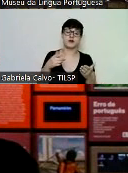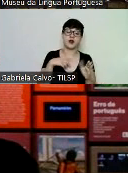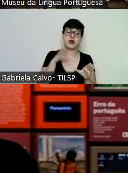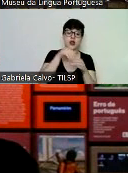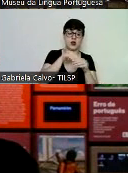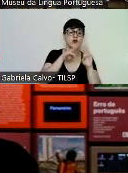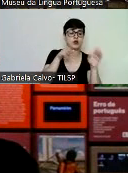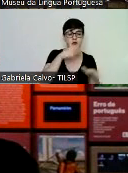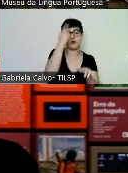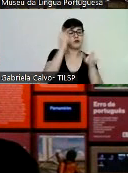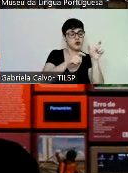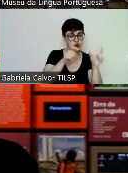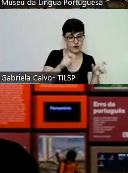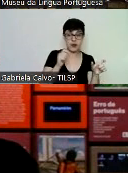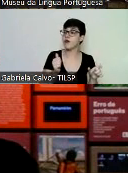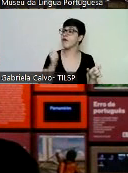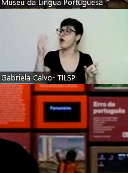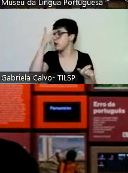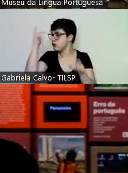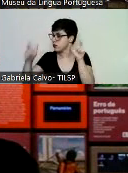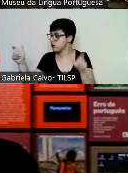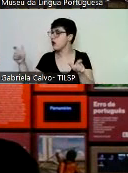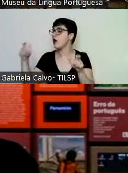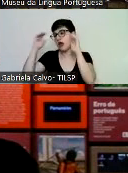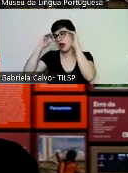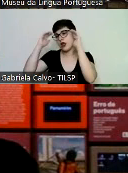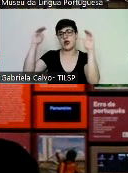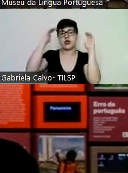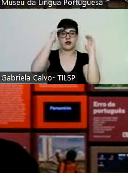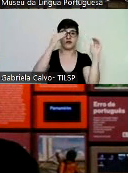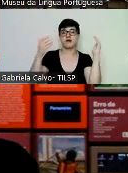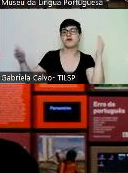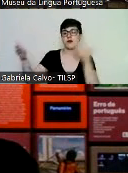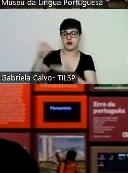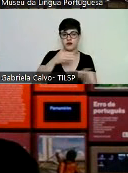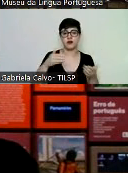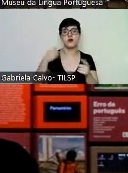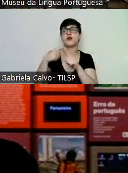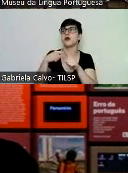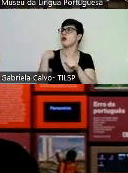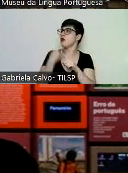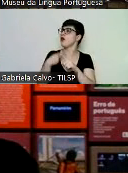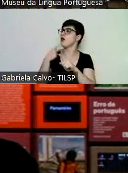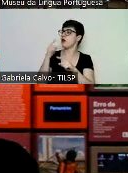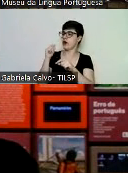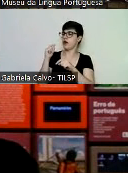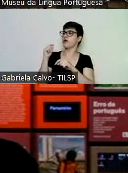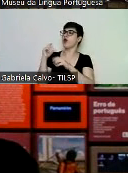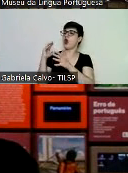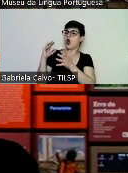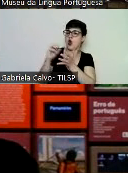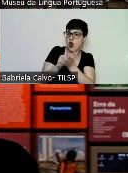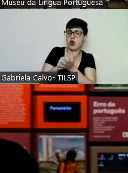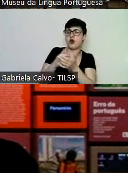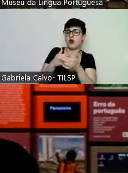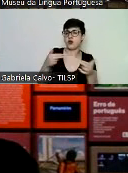então quando a gente está falando de colonialidade a gente está falando de posturas e práticas que são também práticos de gestão Então como que a gente